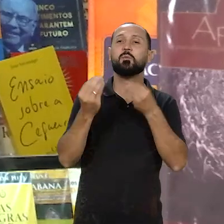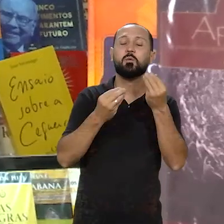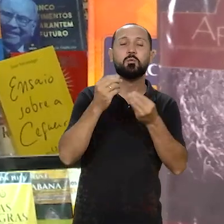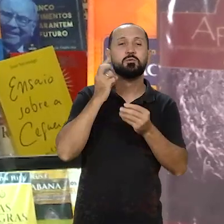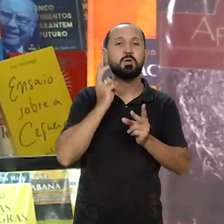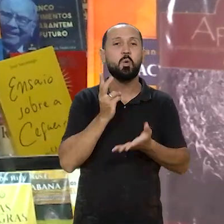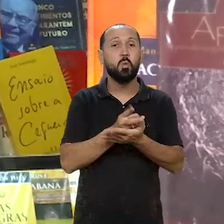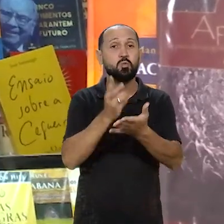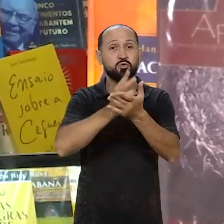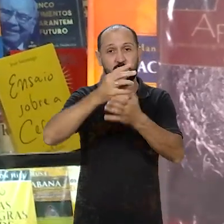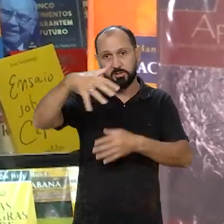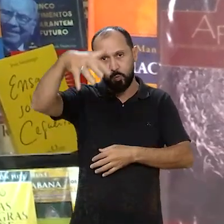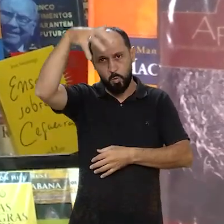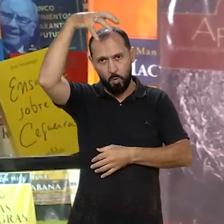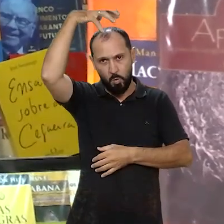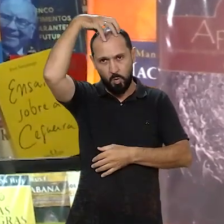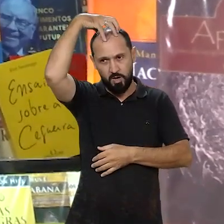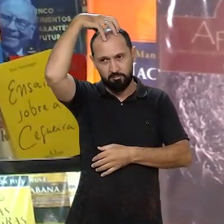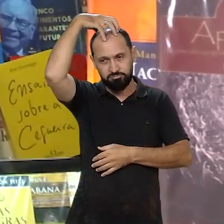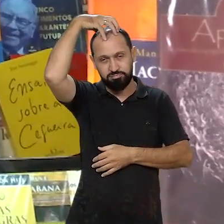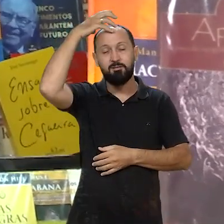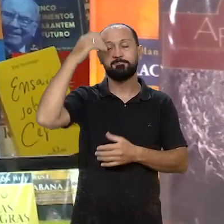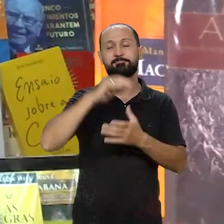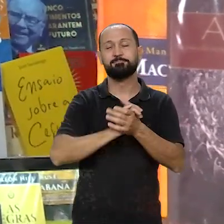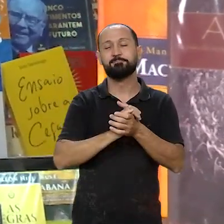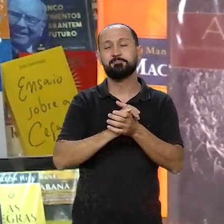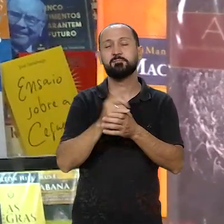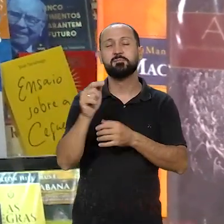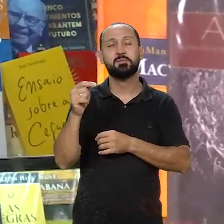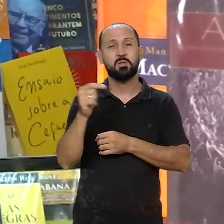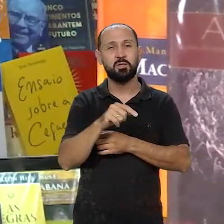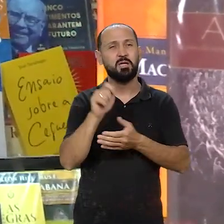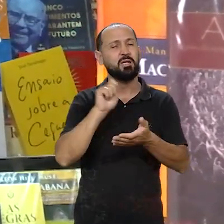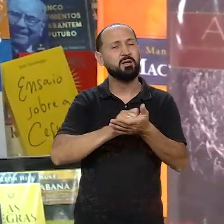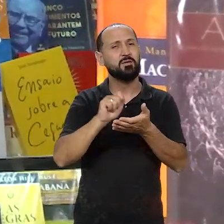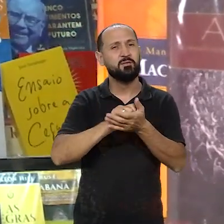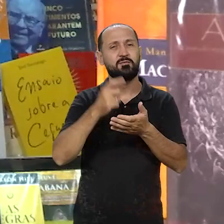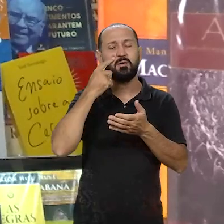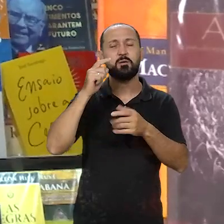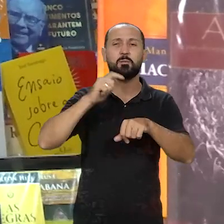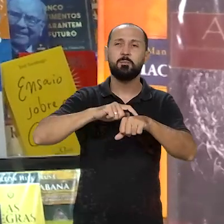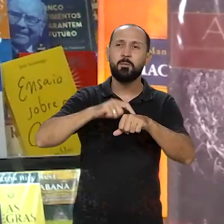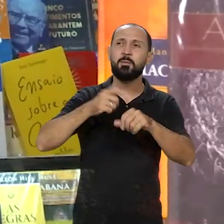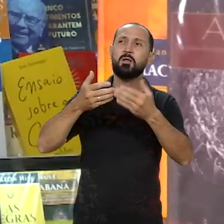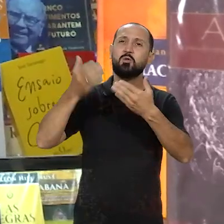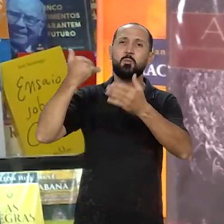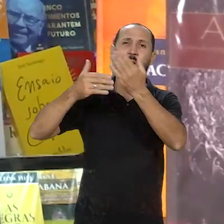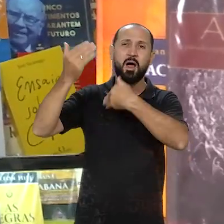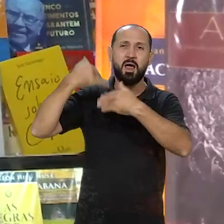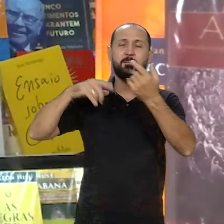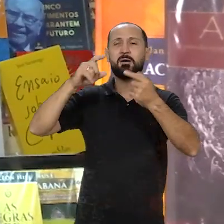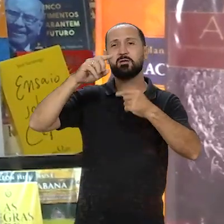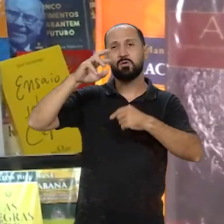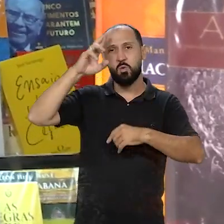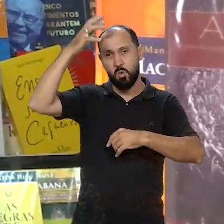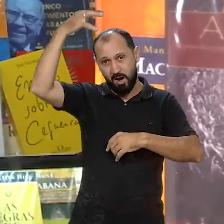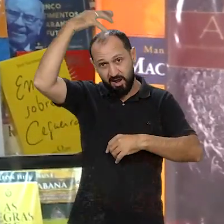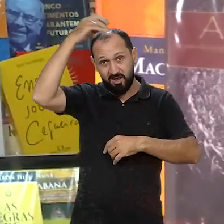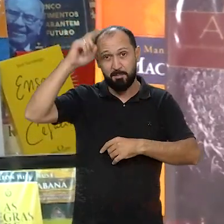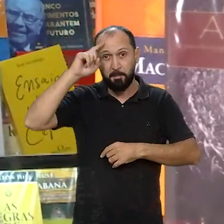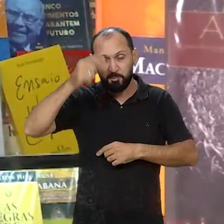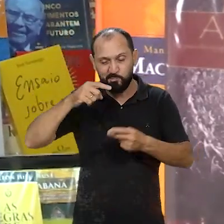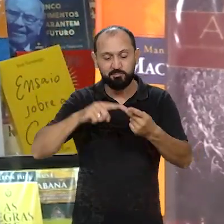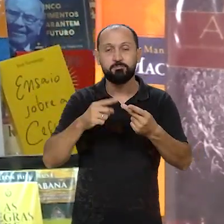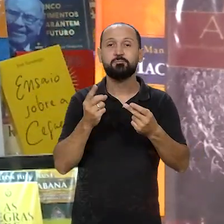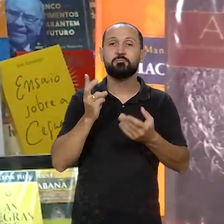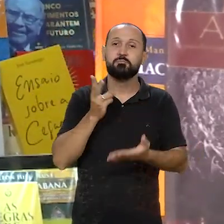aquela questão de como você manter um reinado, né? Então, Maquiavel, ele fala de uma aristocracia de uma época, ele